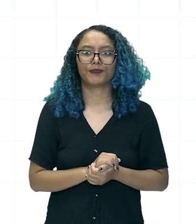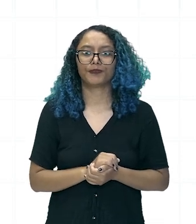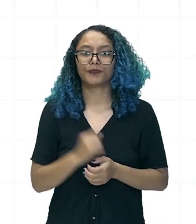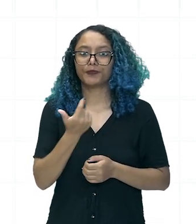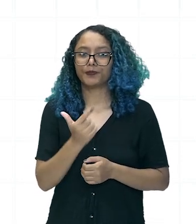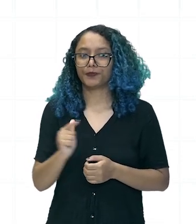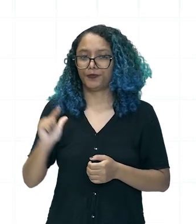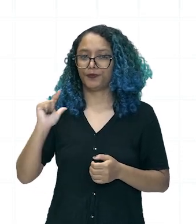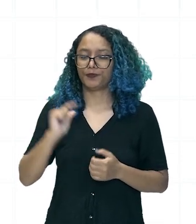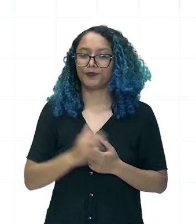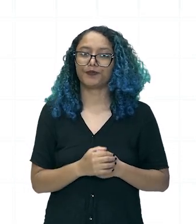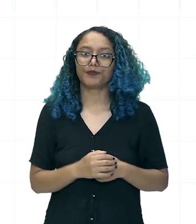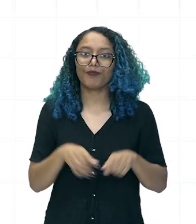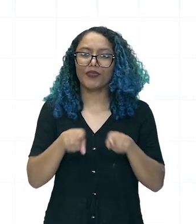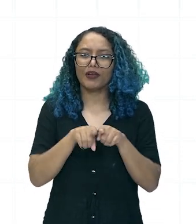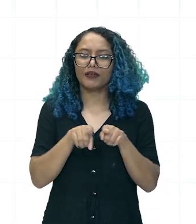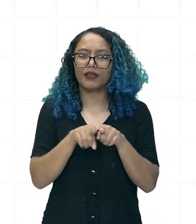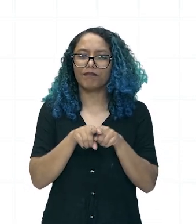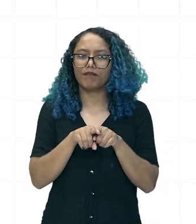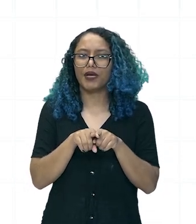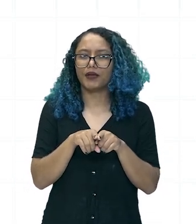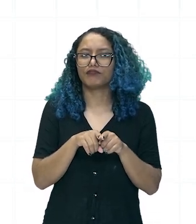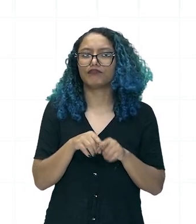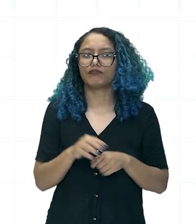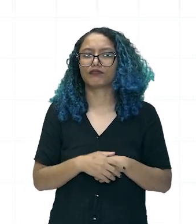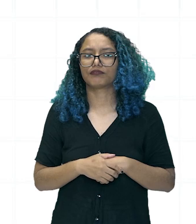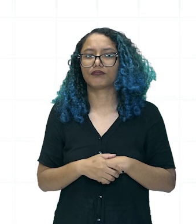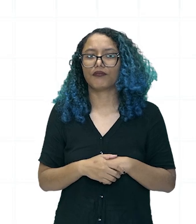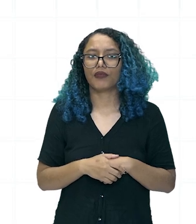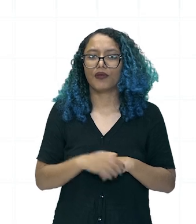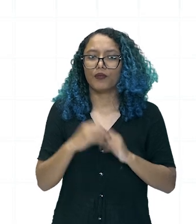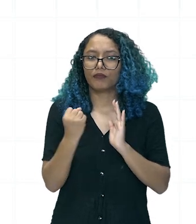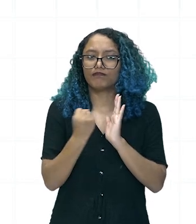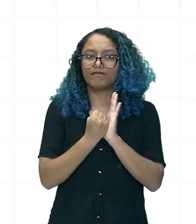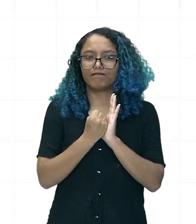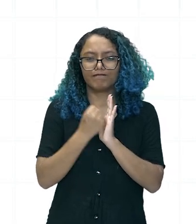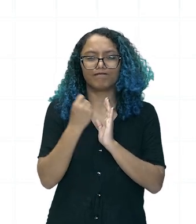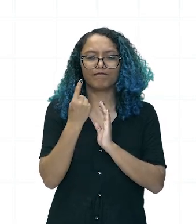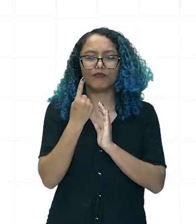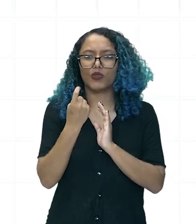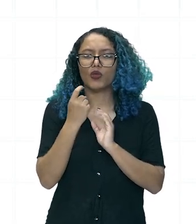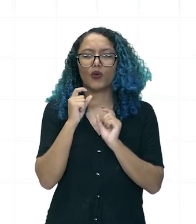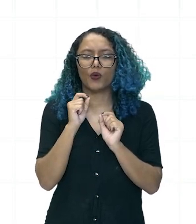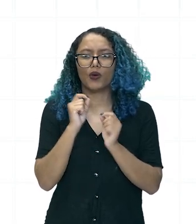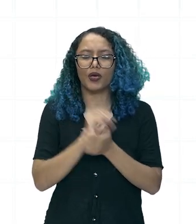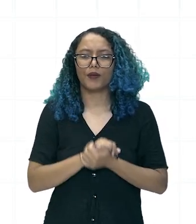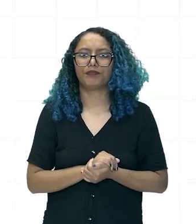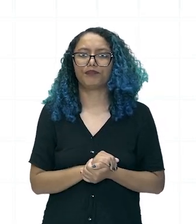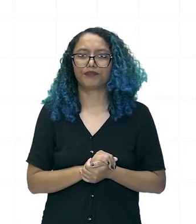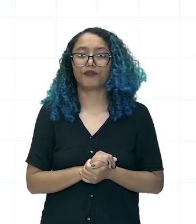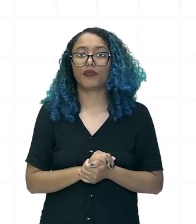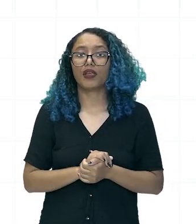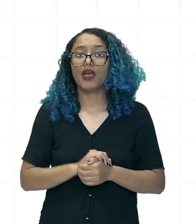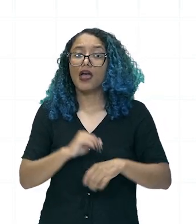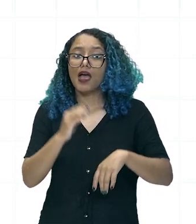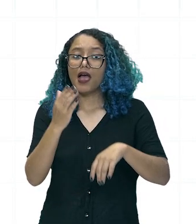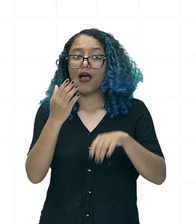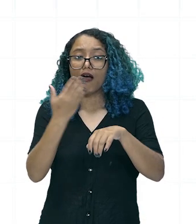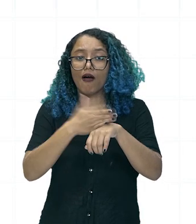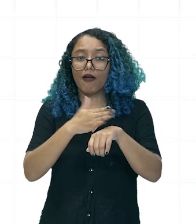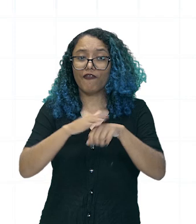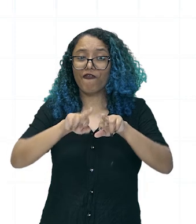como as outras classificações, a ginástica de condicionamento físico tem aí as suas próprias características. Vamos ver